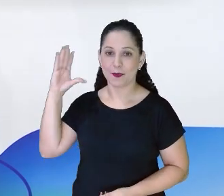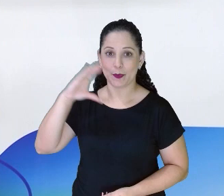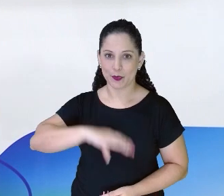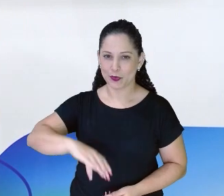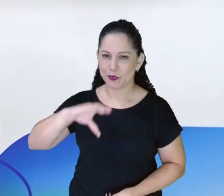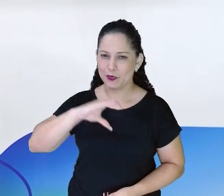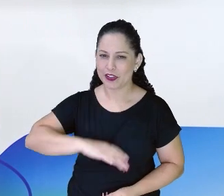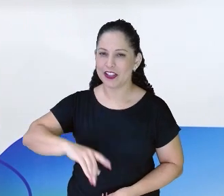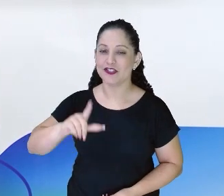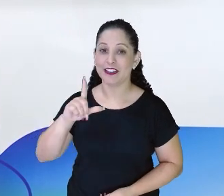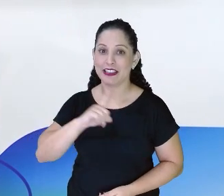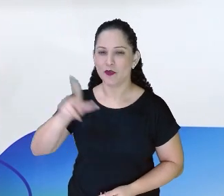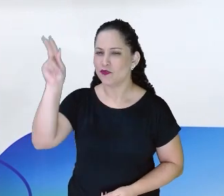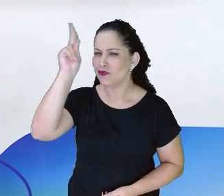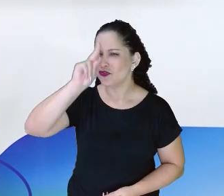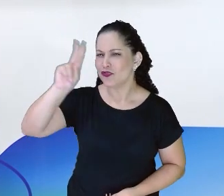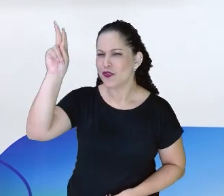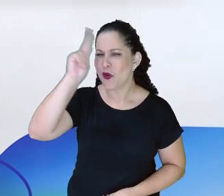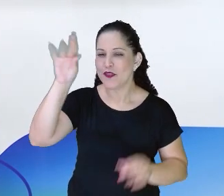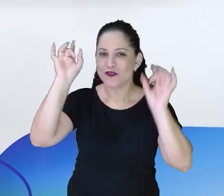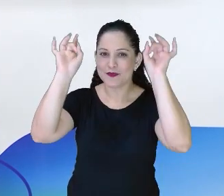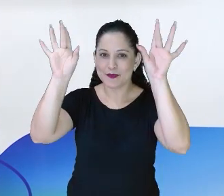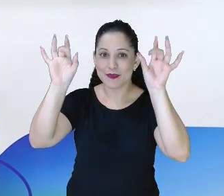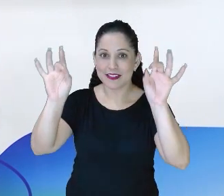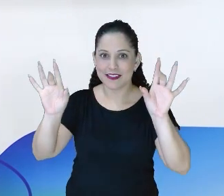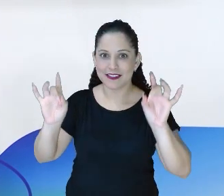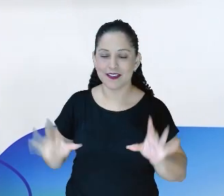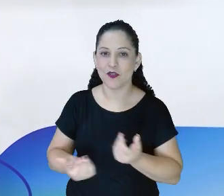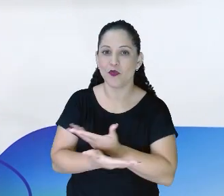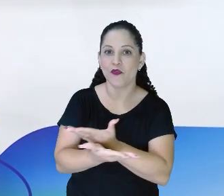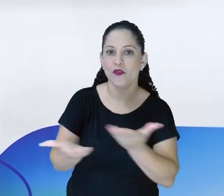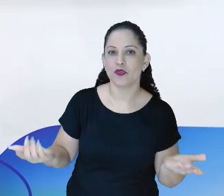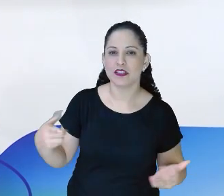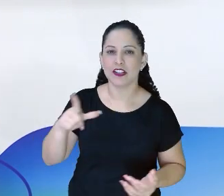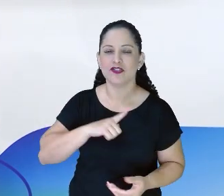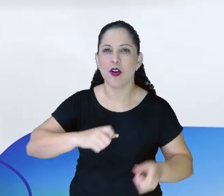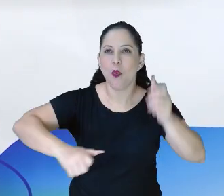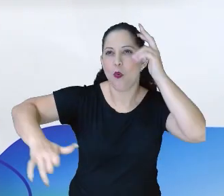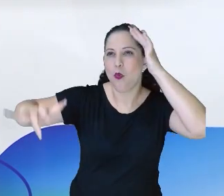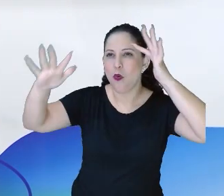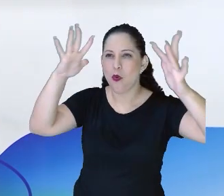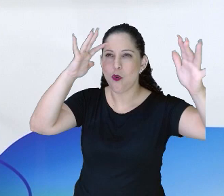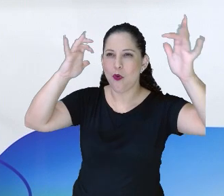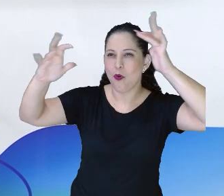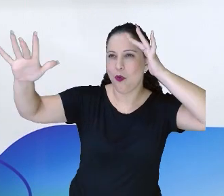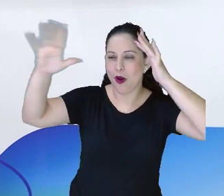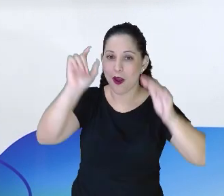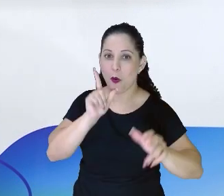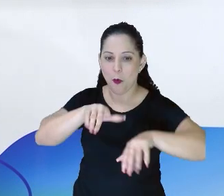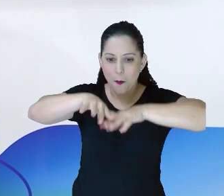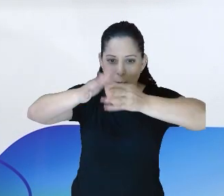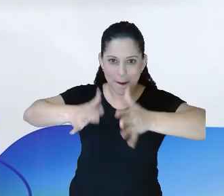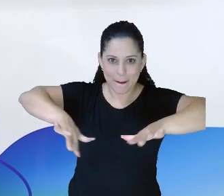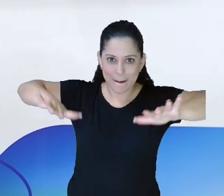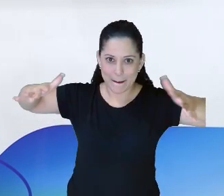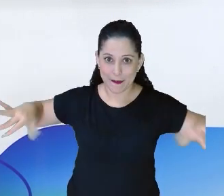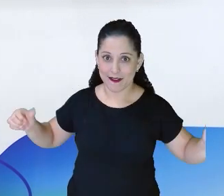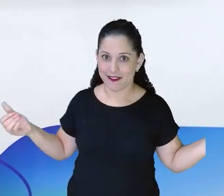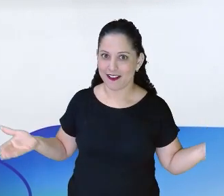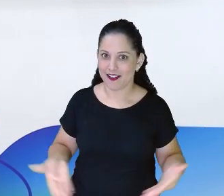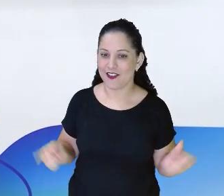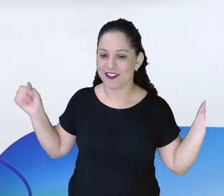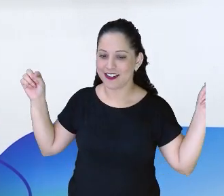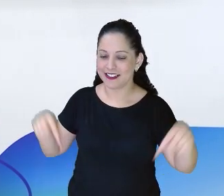portuguesa, tiveram uma aula super especial onde vocês fizeram um passeio pelo fundo do mar, mas agora a gente